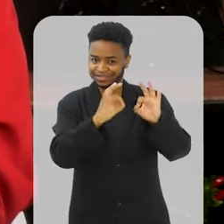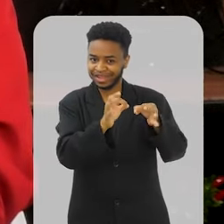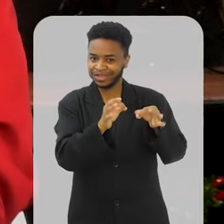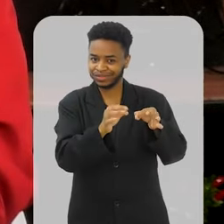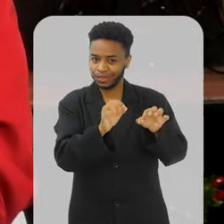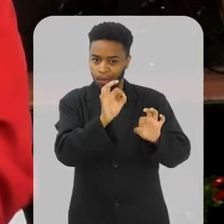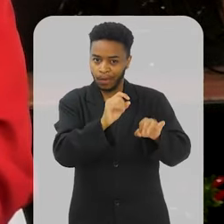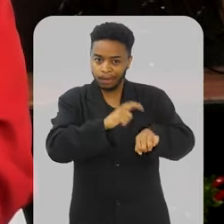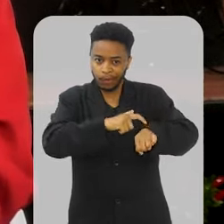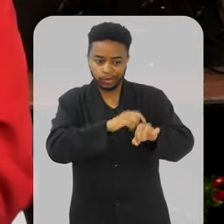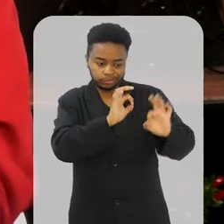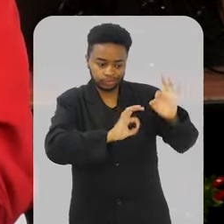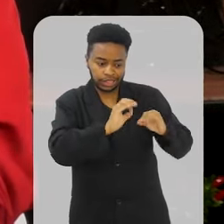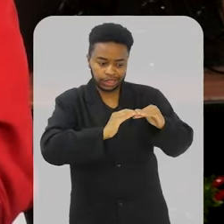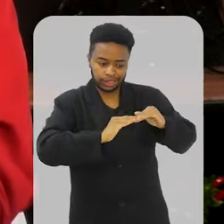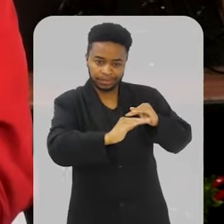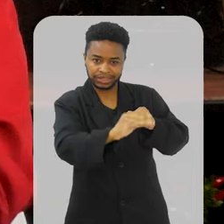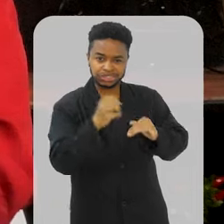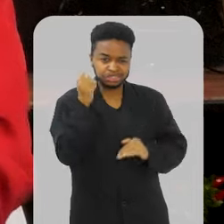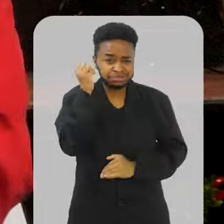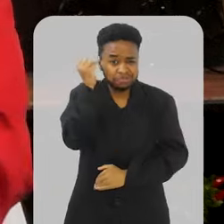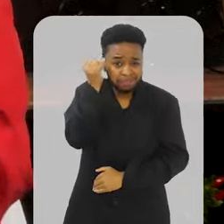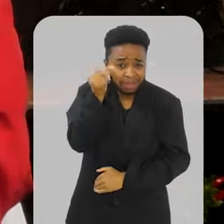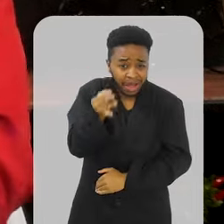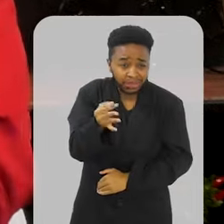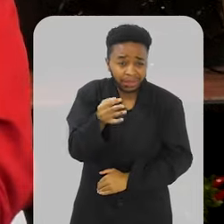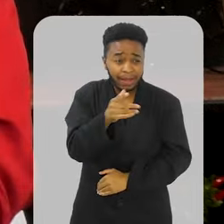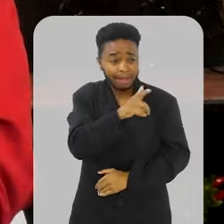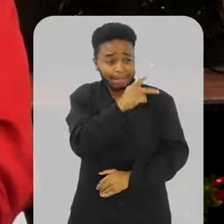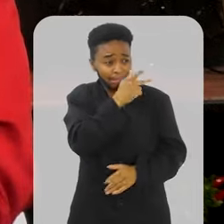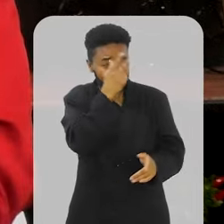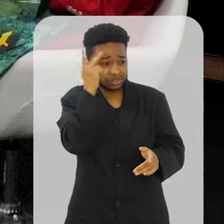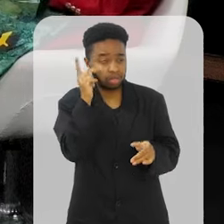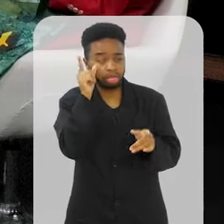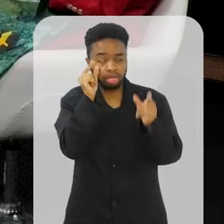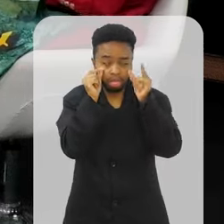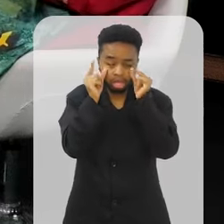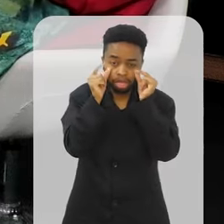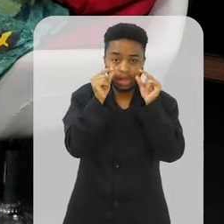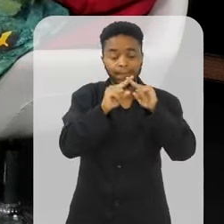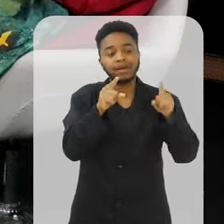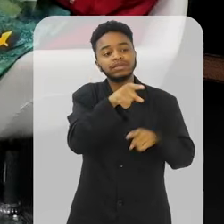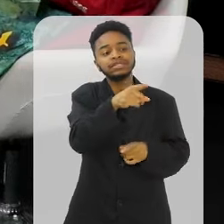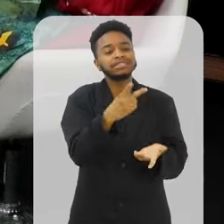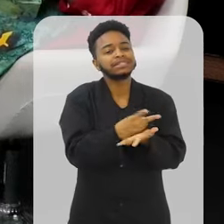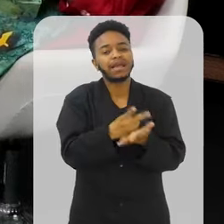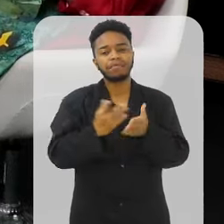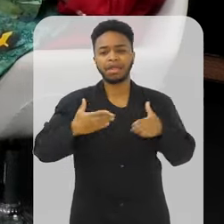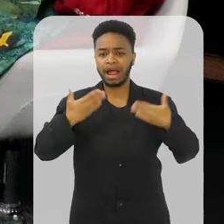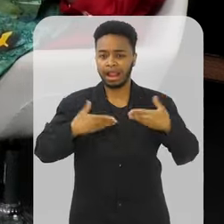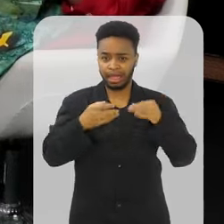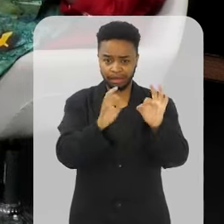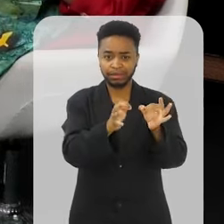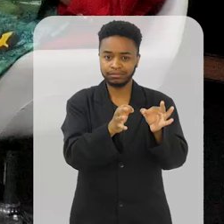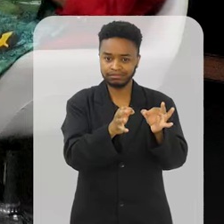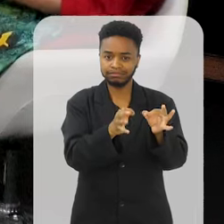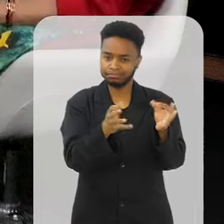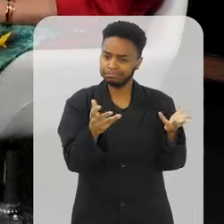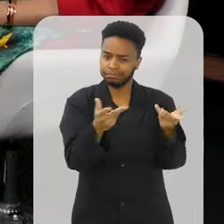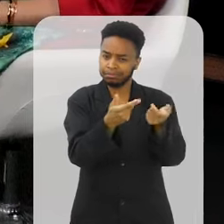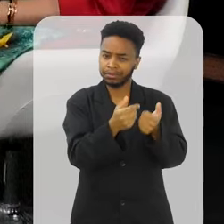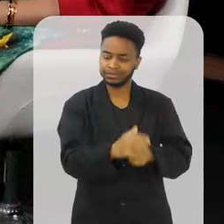tapete sal né a gente ali de madrugada todo mundo morto fazendo tapete o sempre numa animação